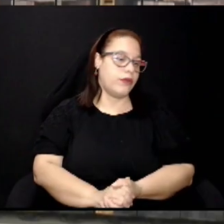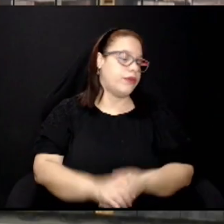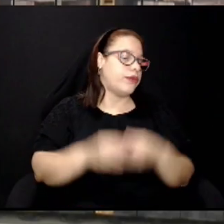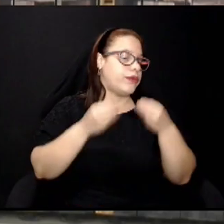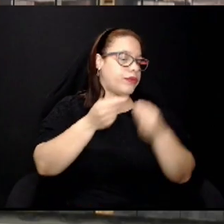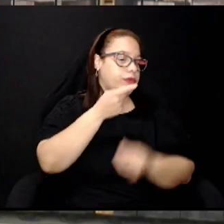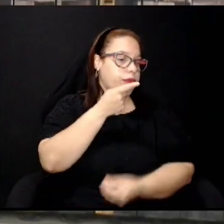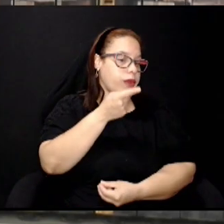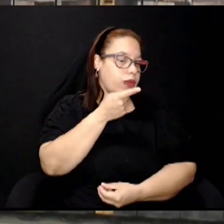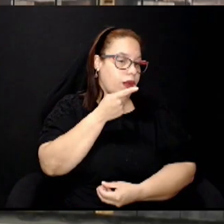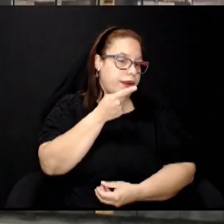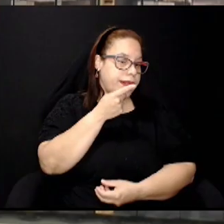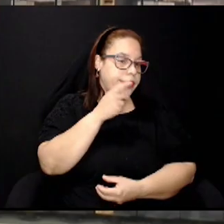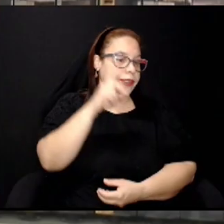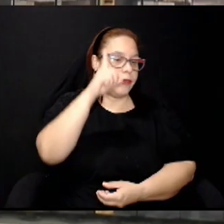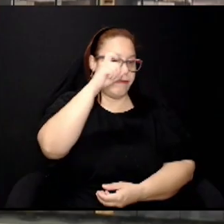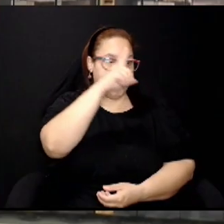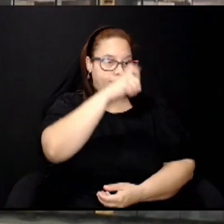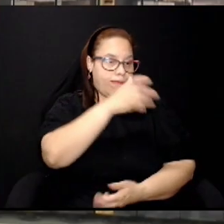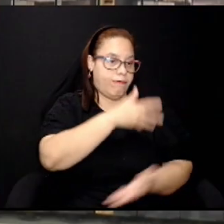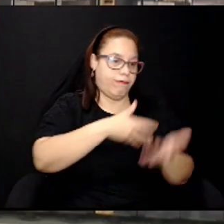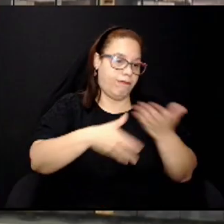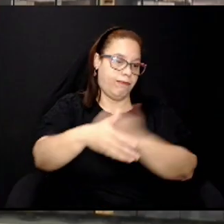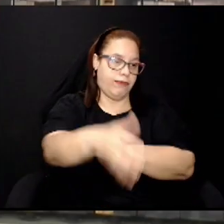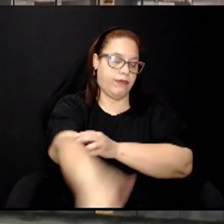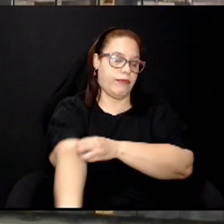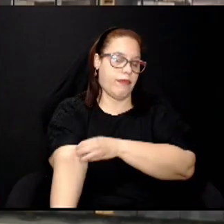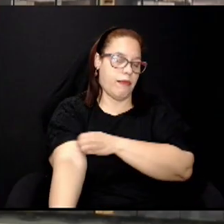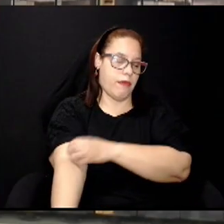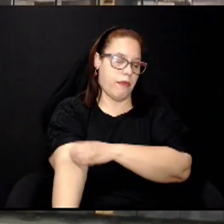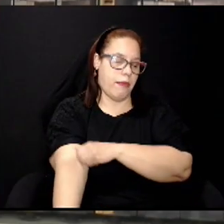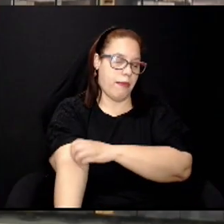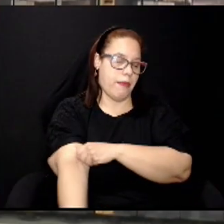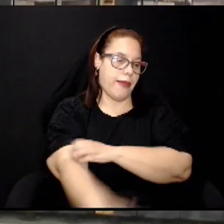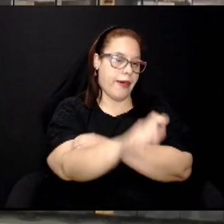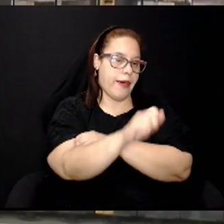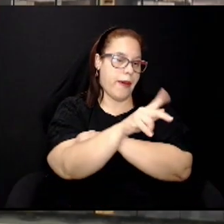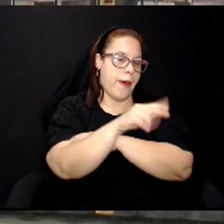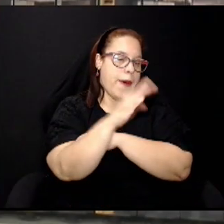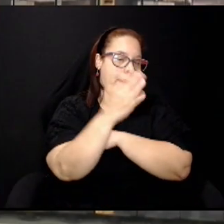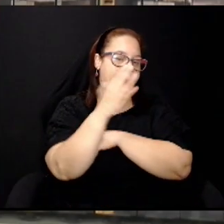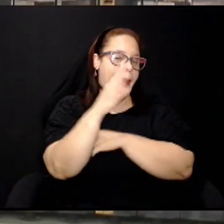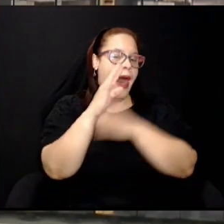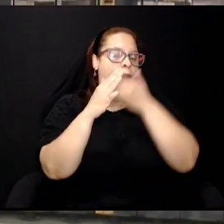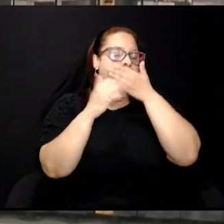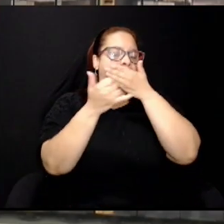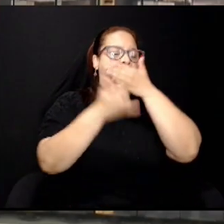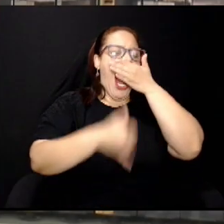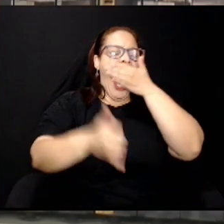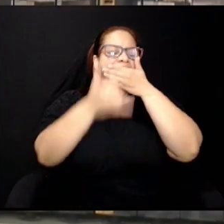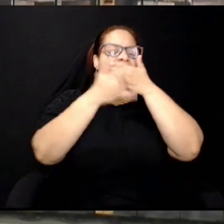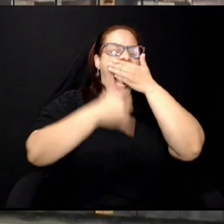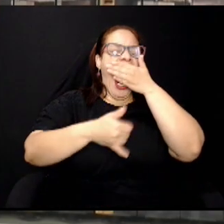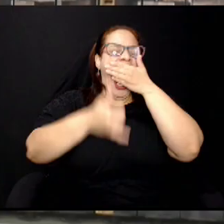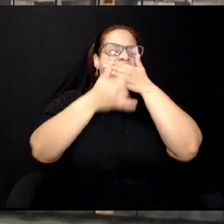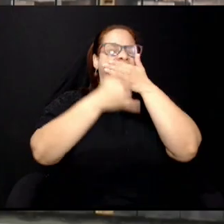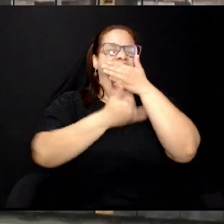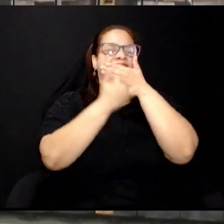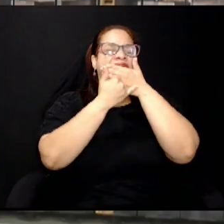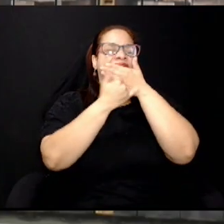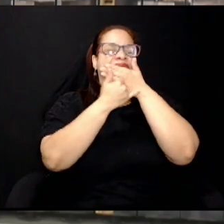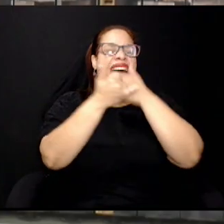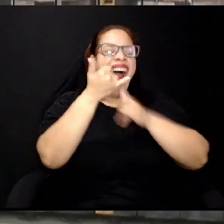é complexo e envolve muitas disciplinas, geopolítica, biologia, química, né? E como é que vocês fizeram? Foi